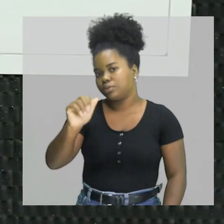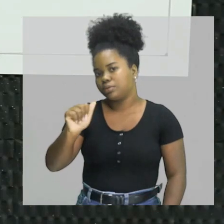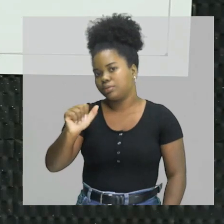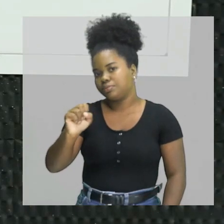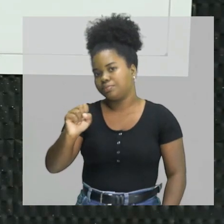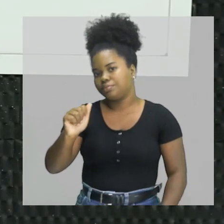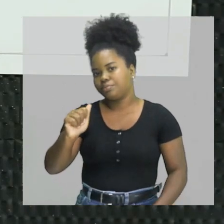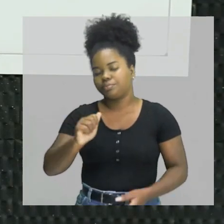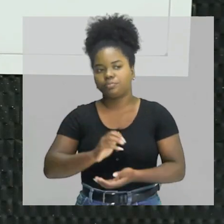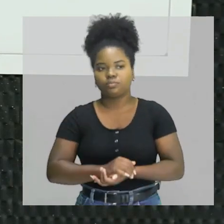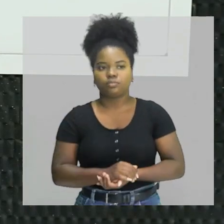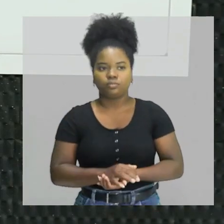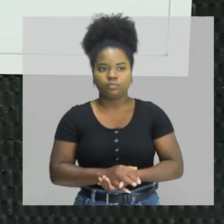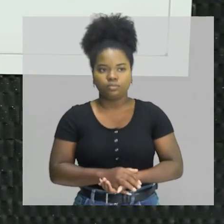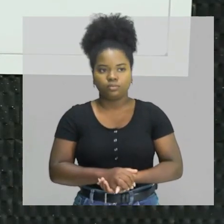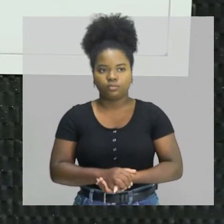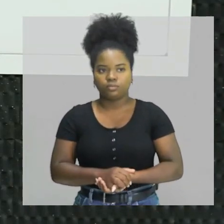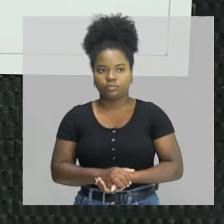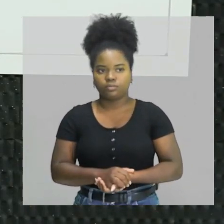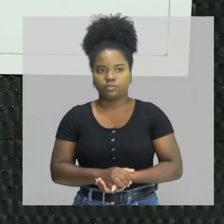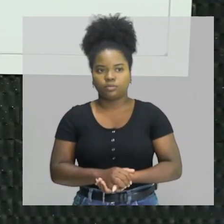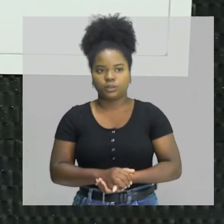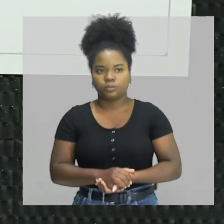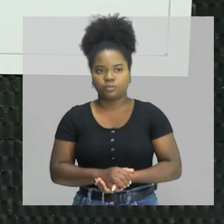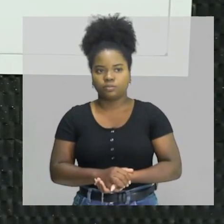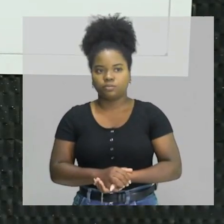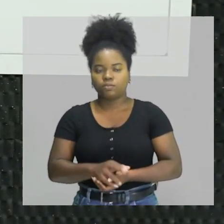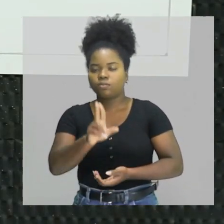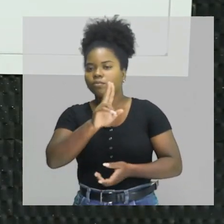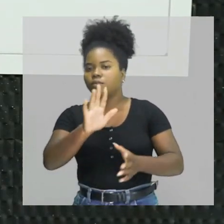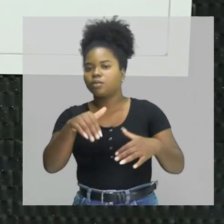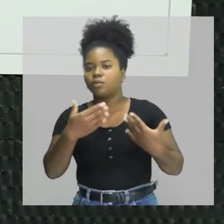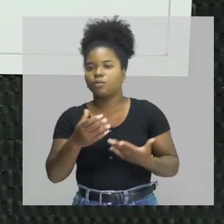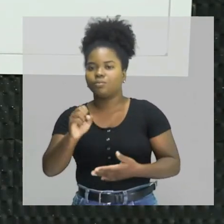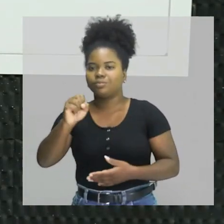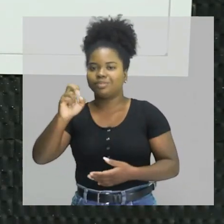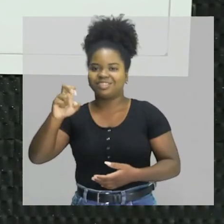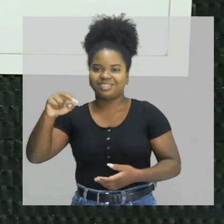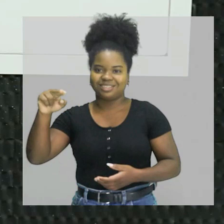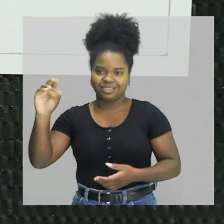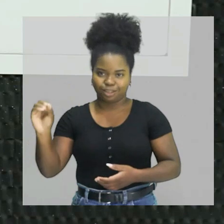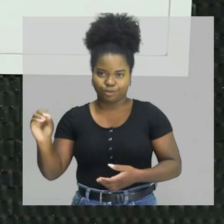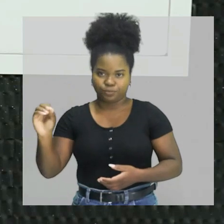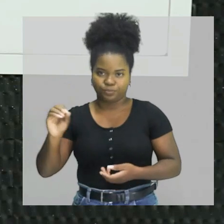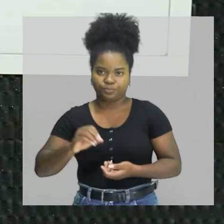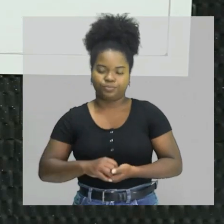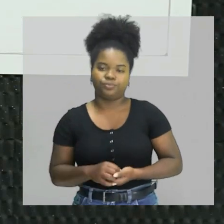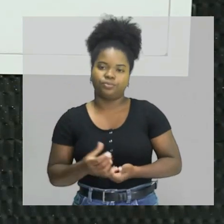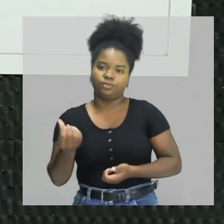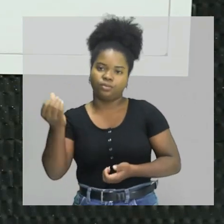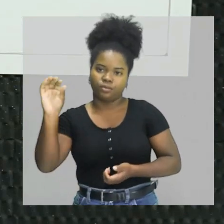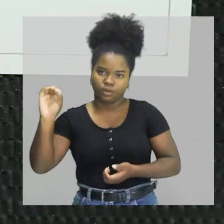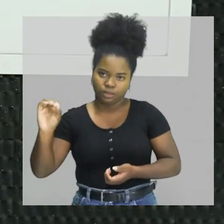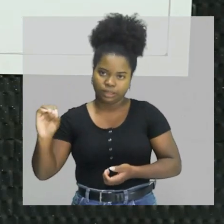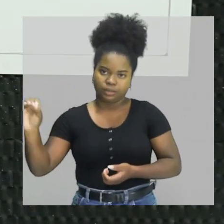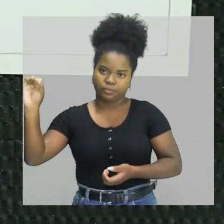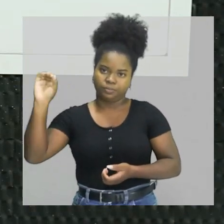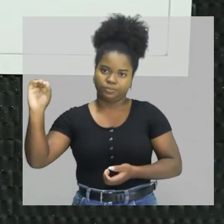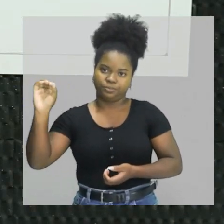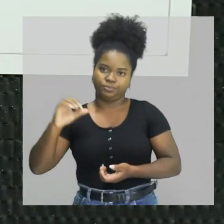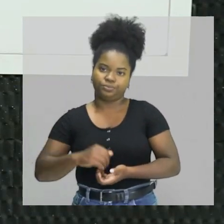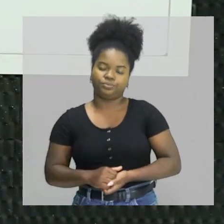e hipotenusa. Então aqui eu vou calcular usando o quê? O seno. Seno de 60 graus.